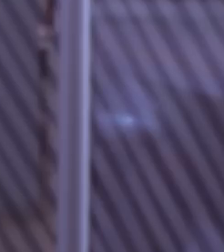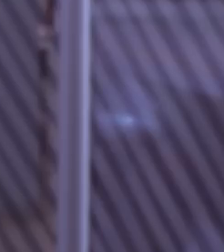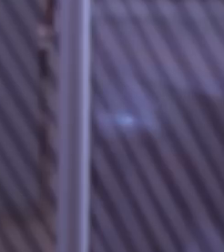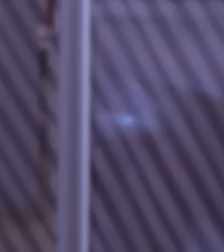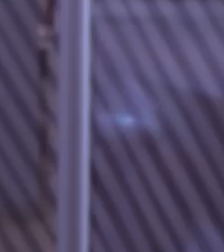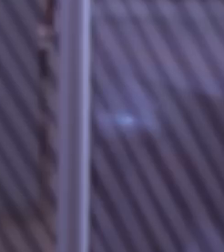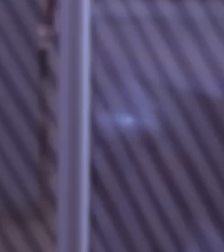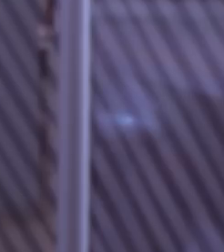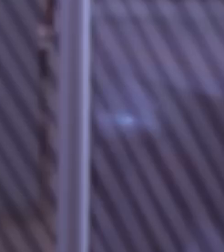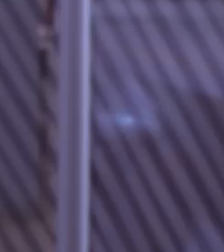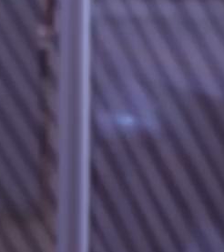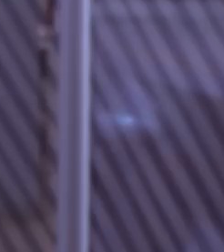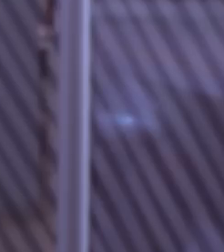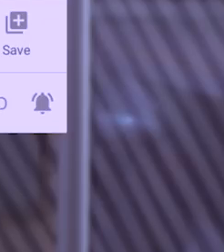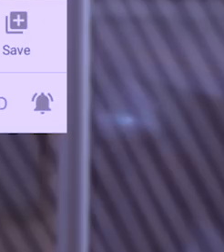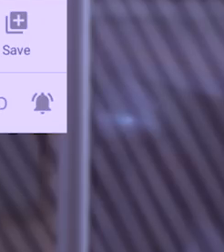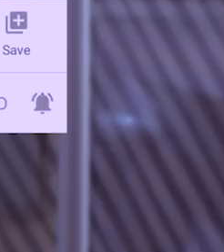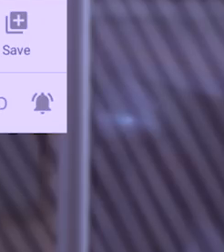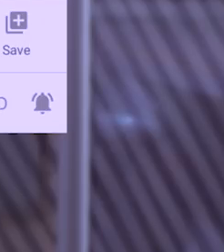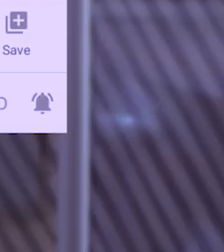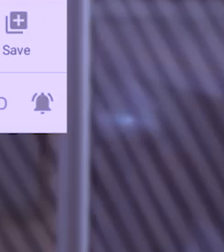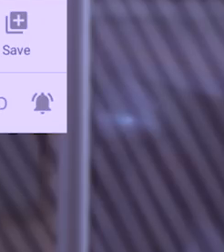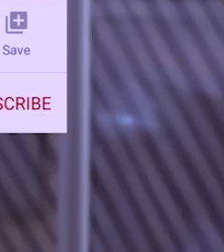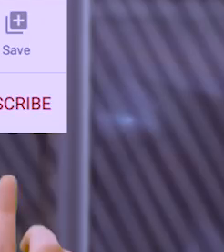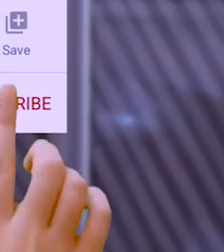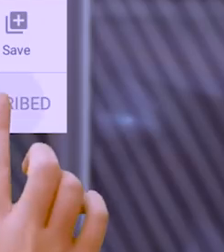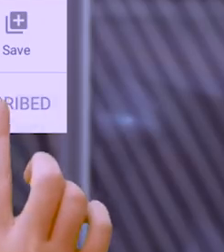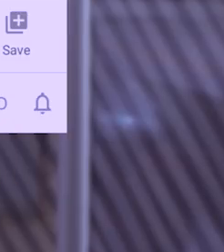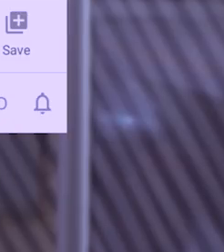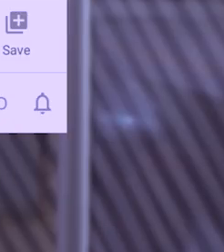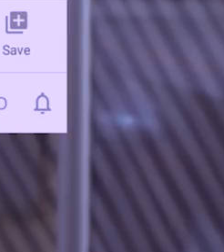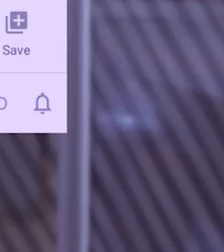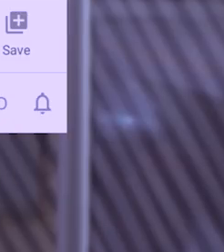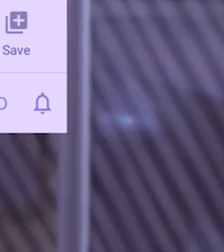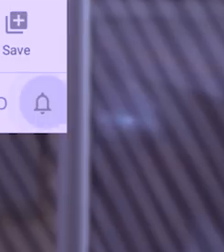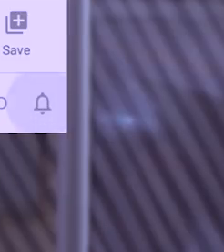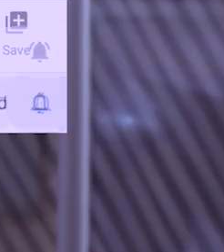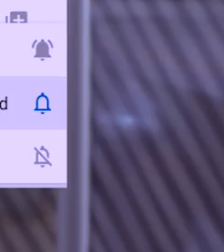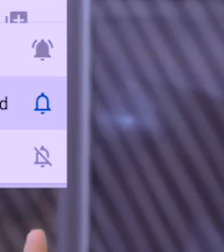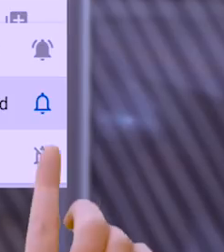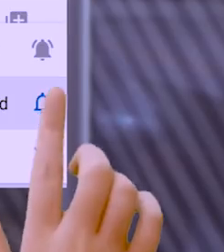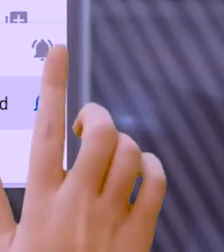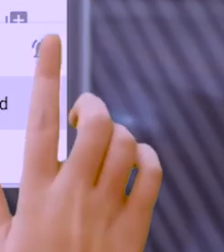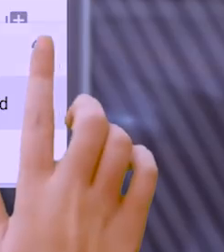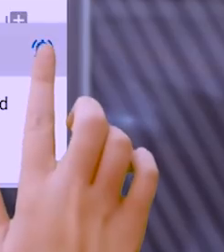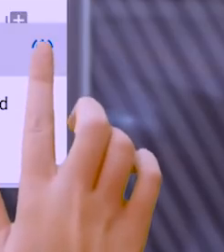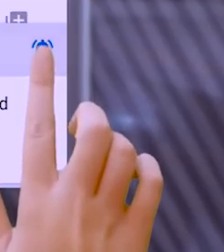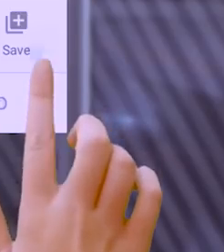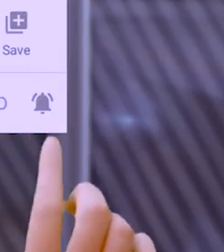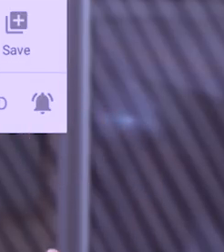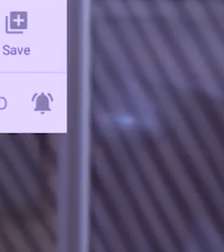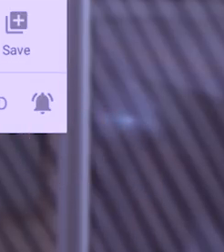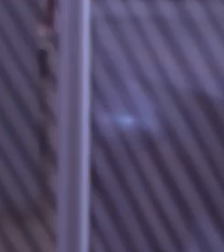Para obter mais informações, não se esqueça de curtir e subscrever no canal social media Gemen TV e clique também no botão